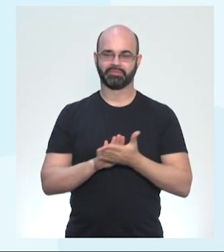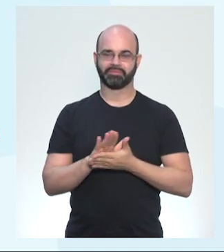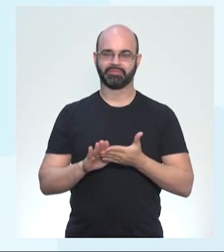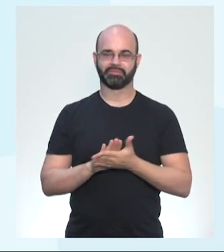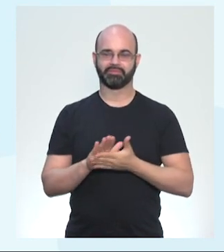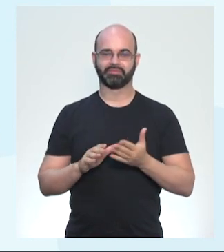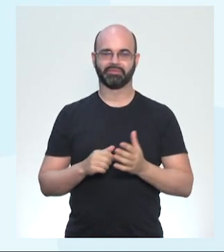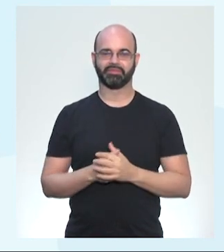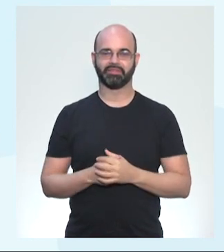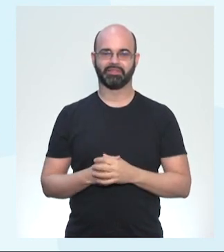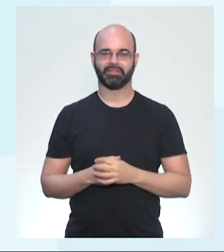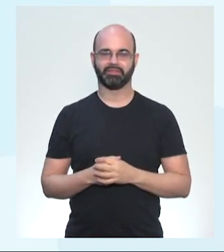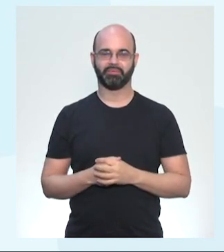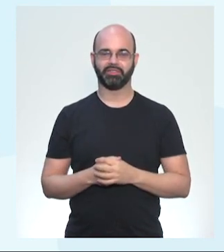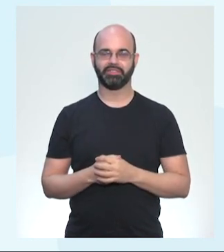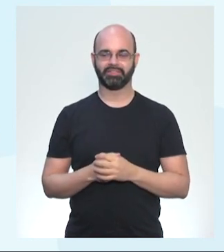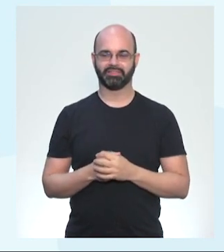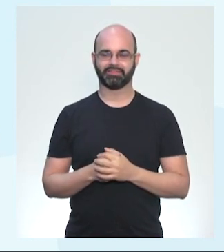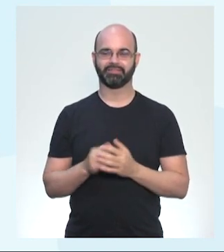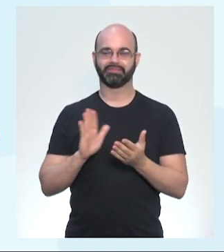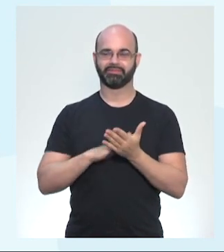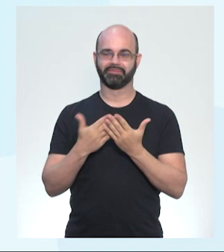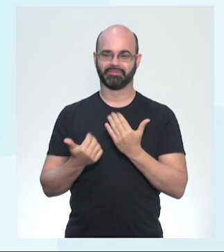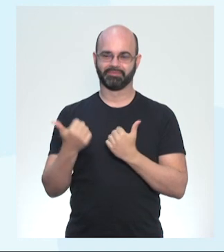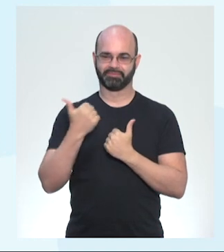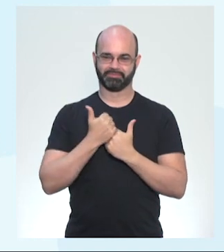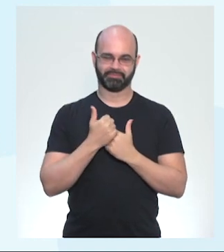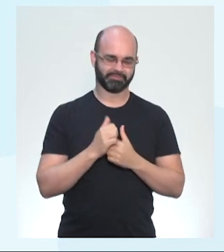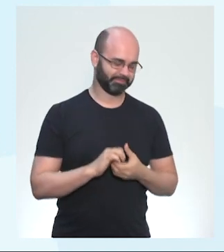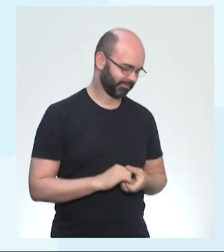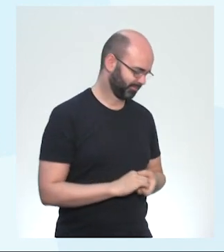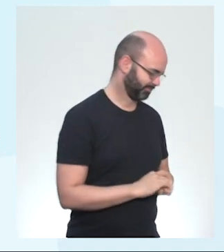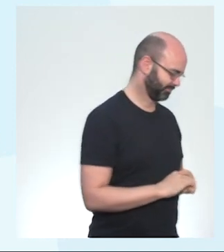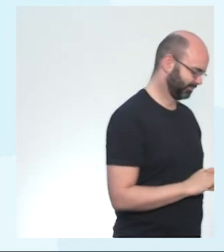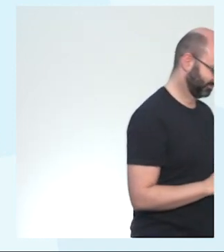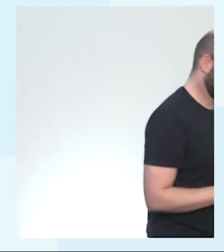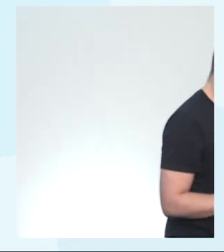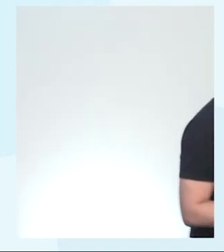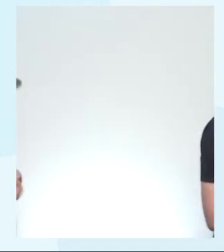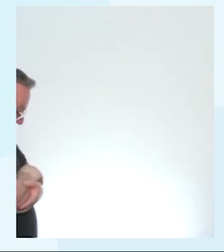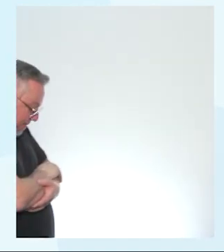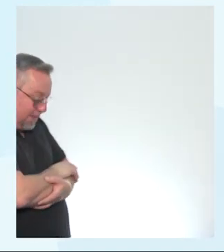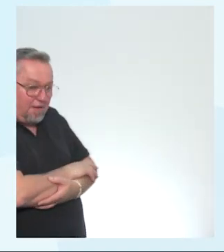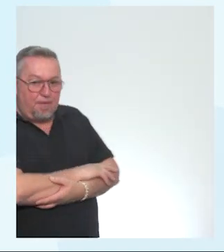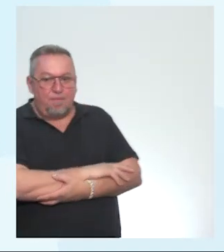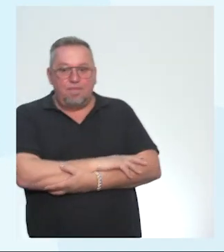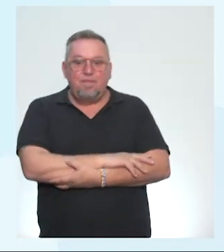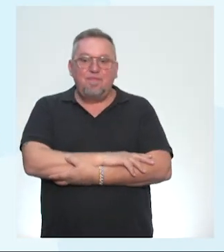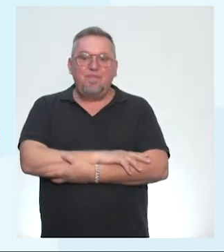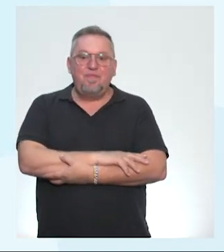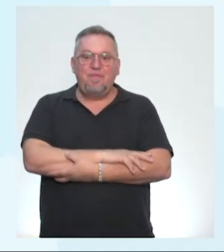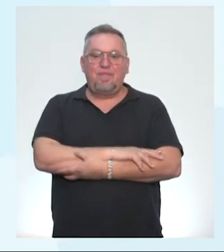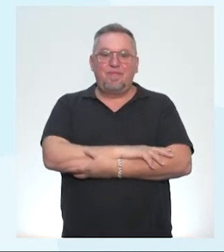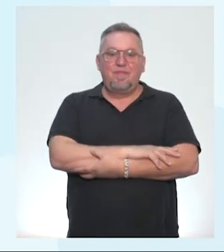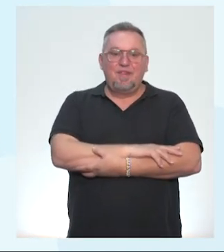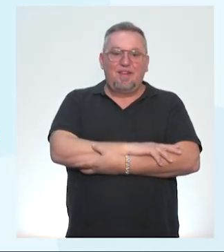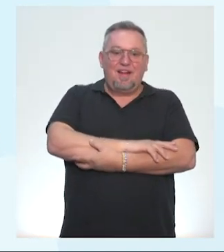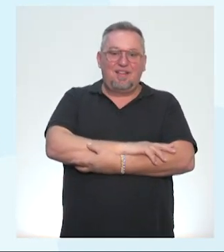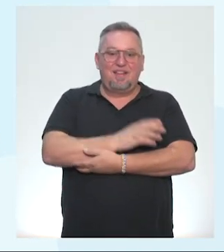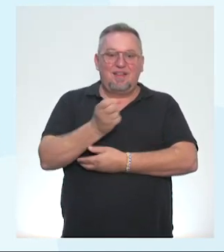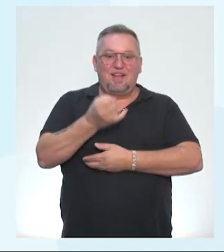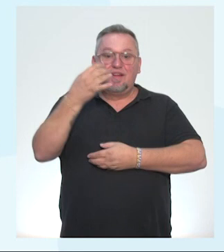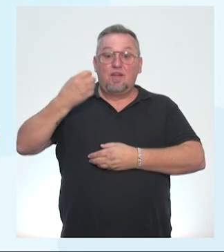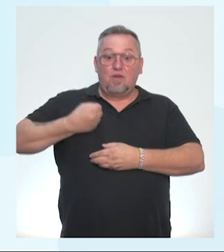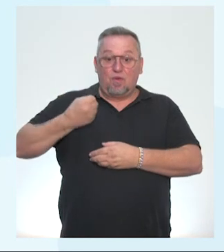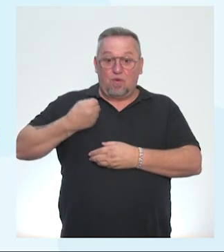a 135 milhões 870 mil habitantes. Esse número aqui, Vivi, é os que